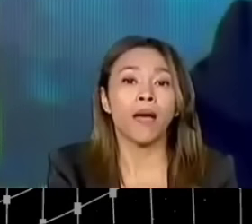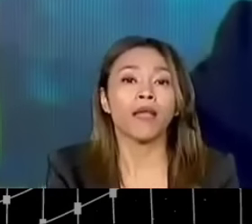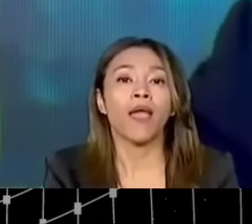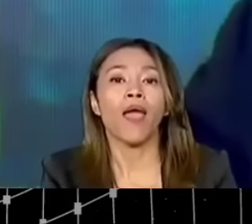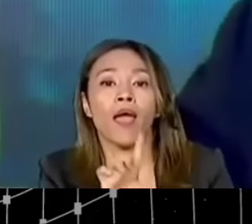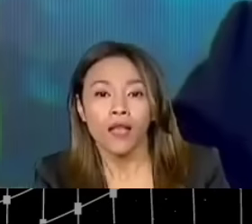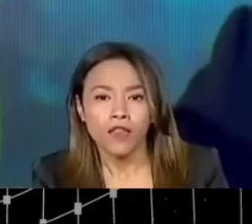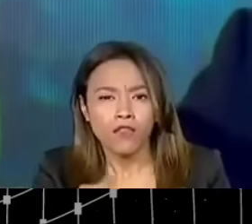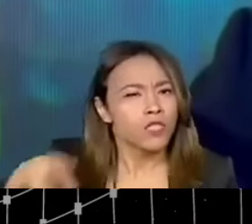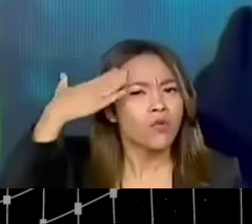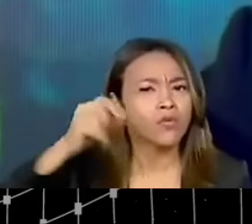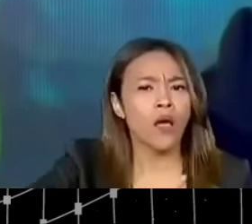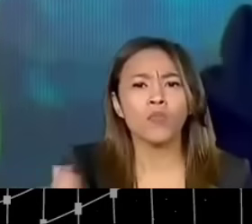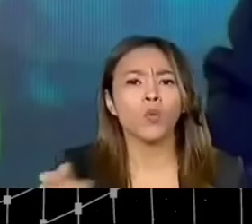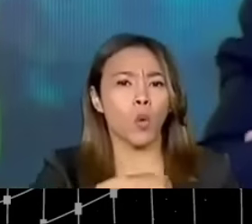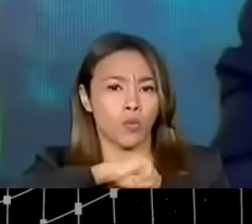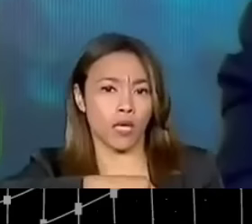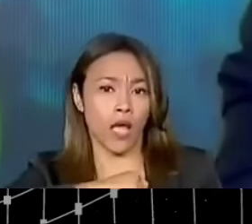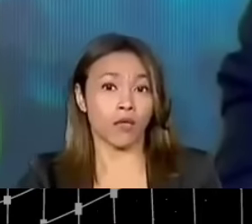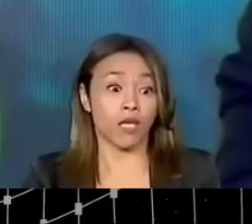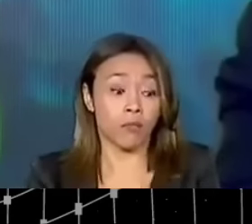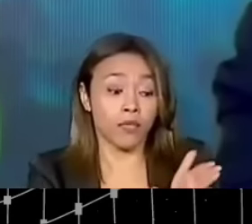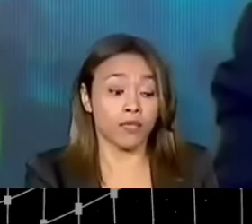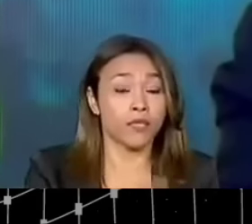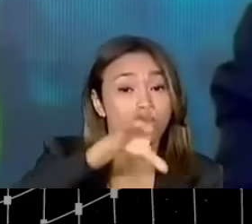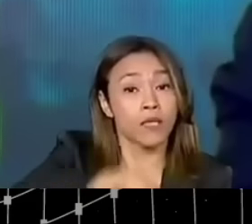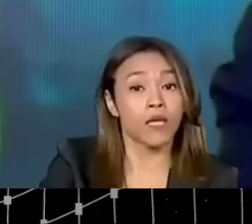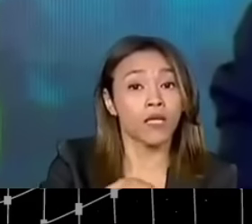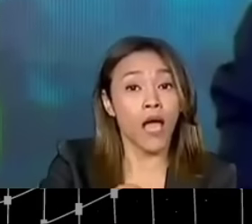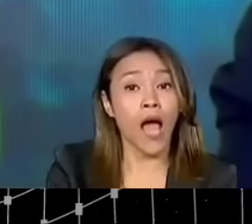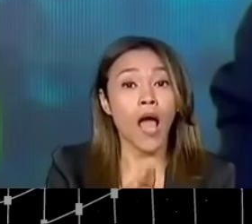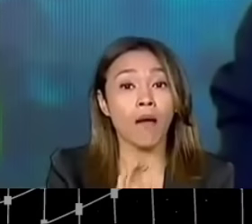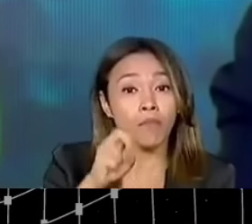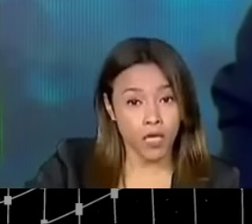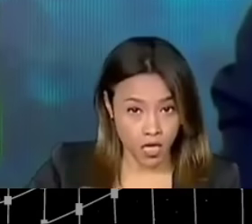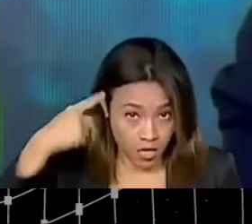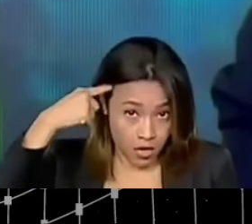do delegado que preside a investigação da BIM. E eu também não sei.